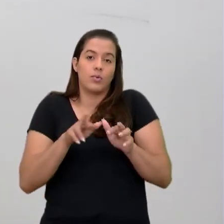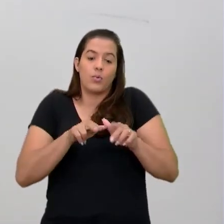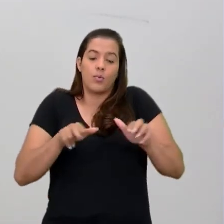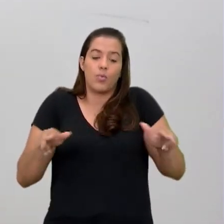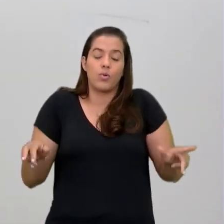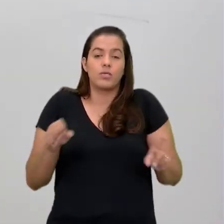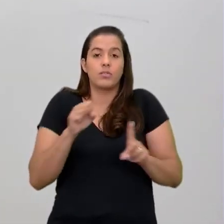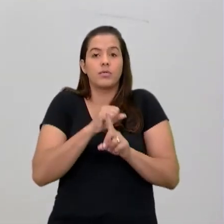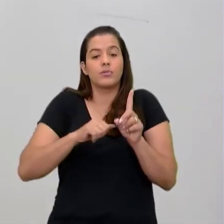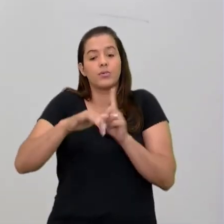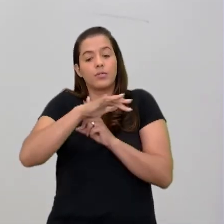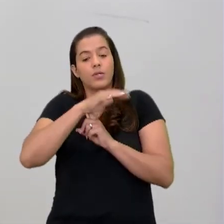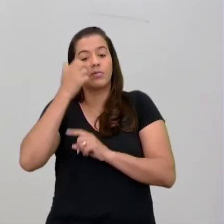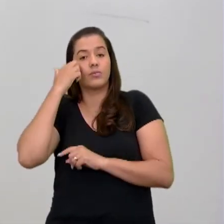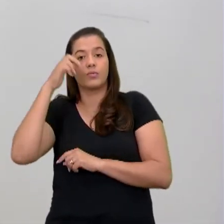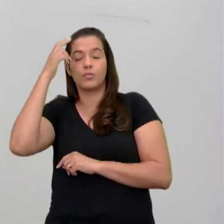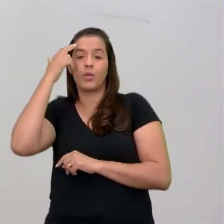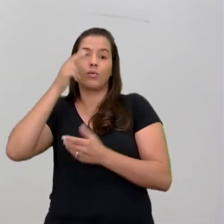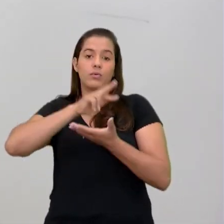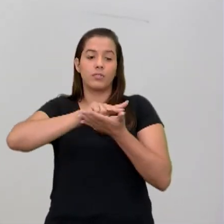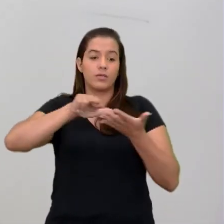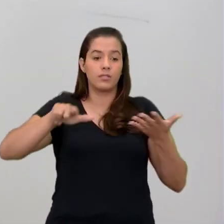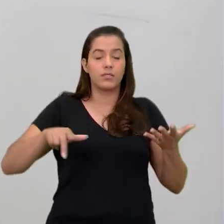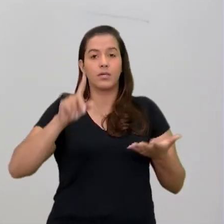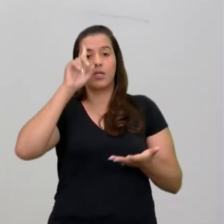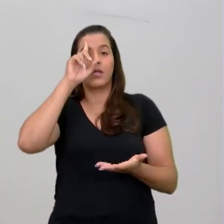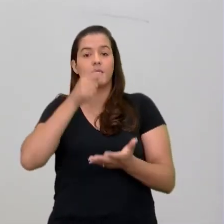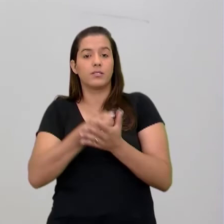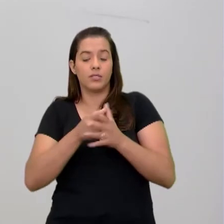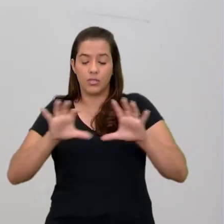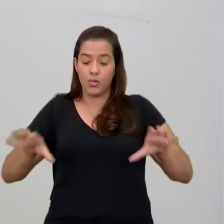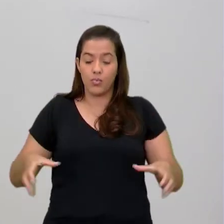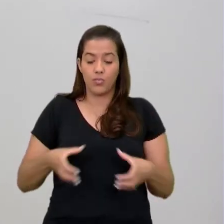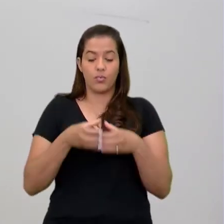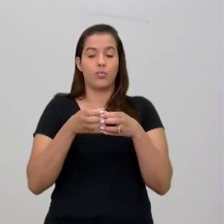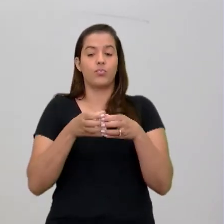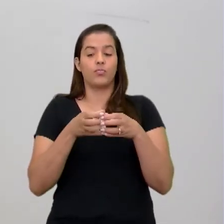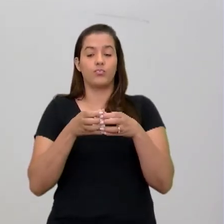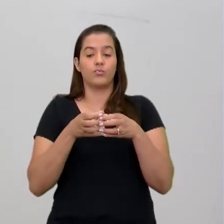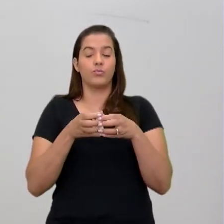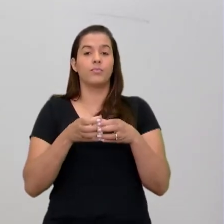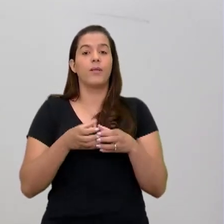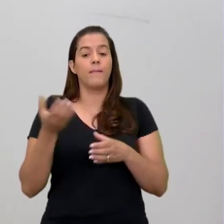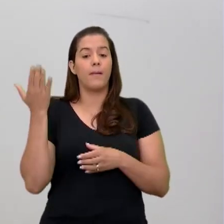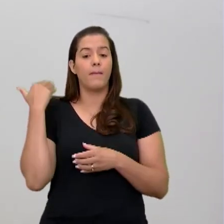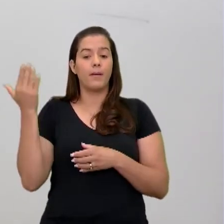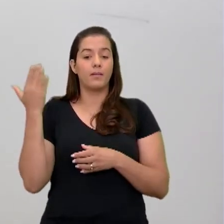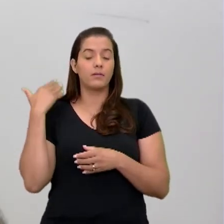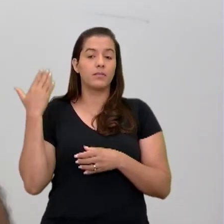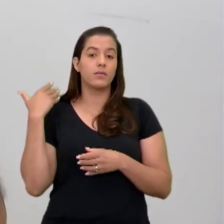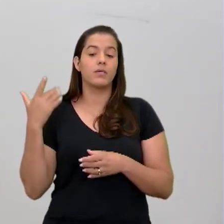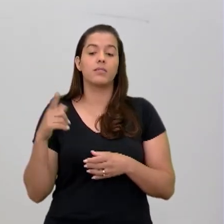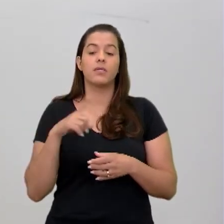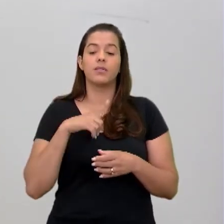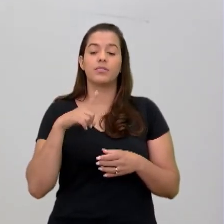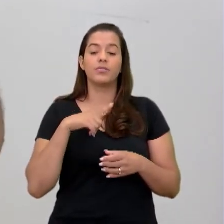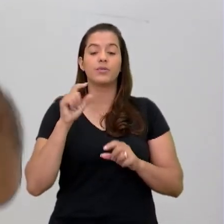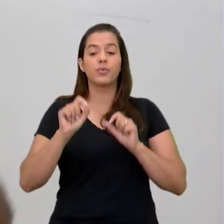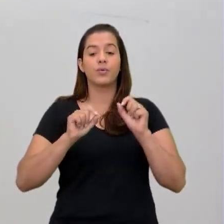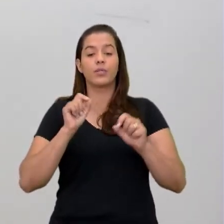que definem os processos de tribalização. Só que na nossa época, essa tribalização ela era